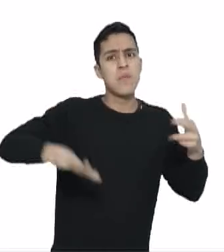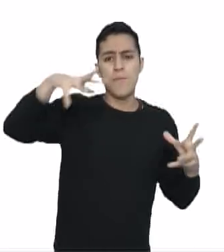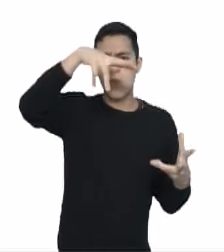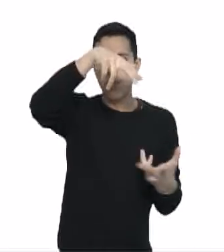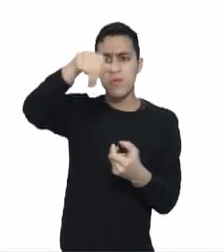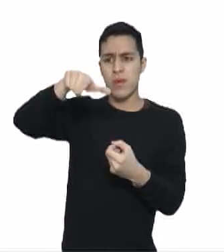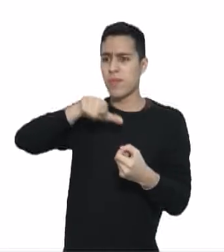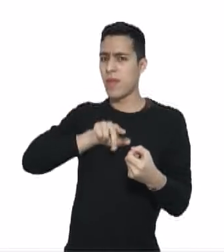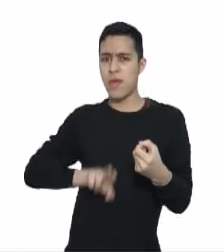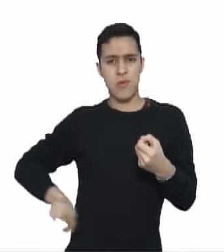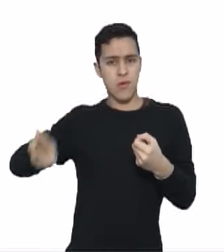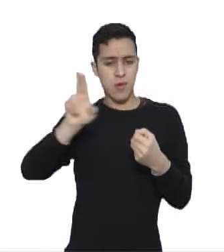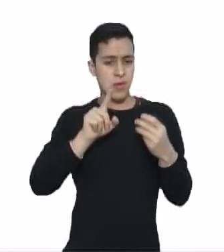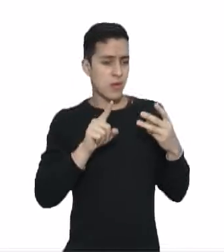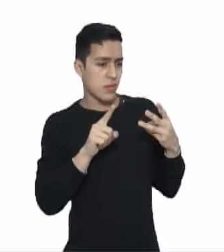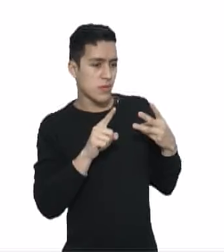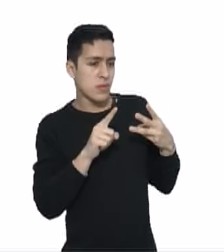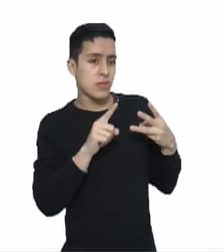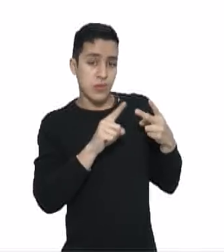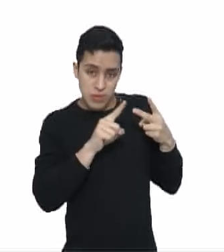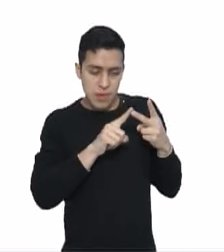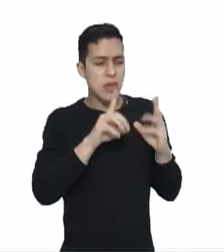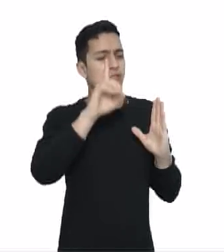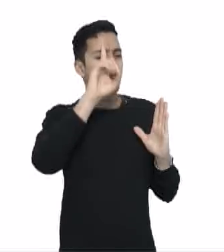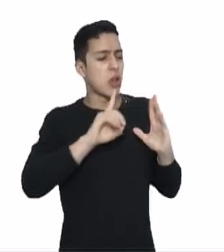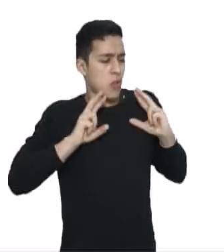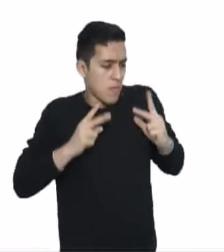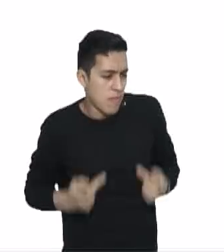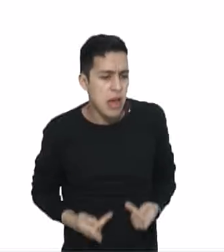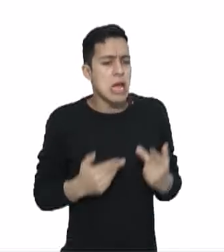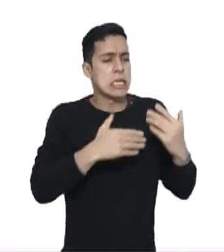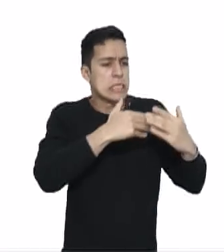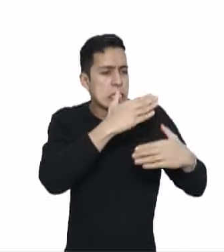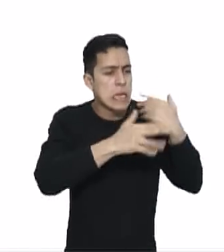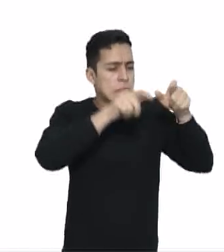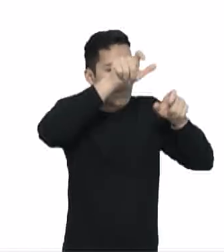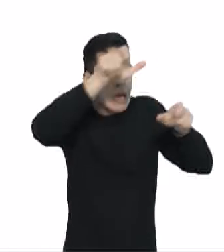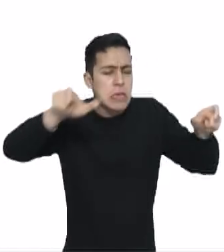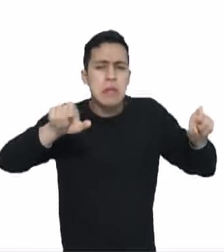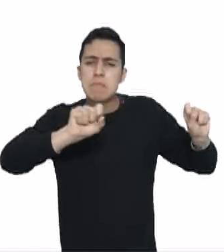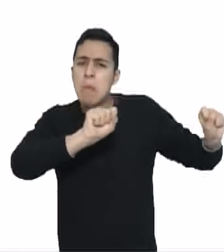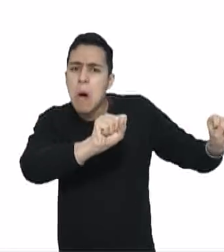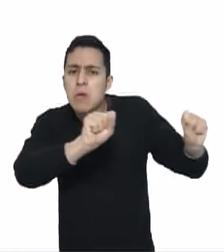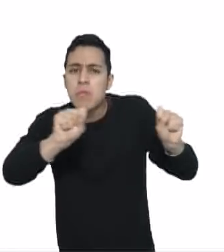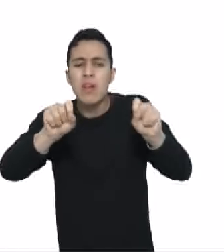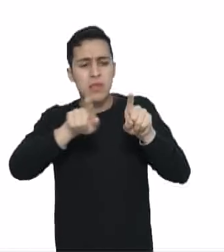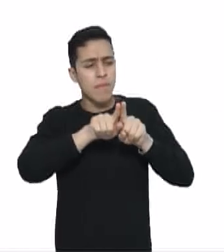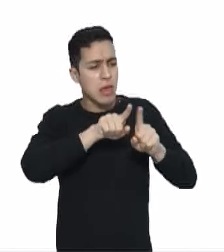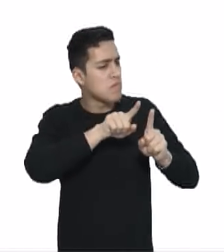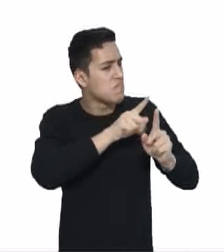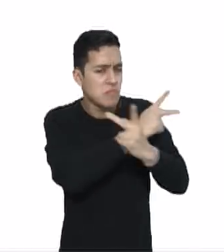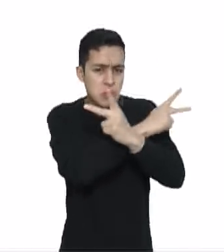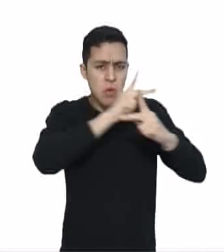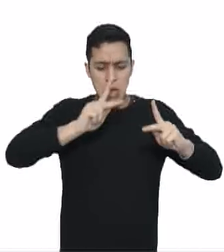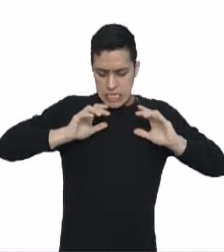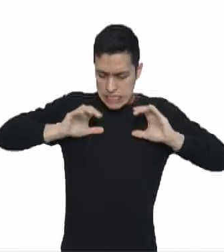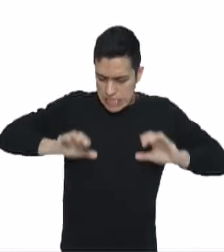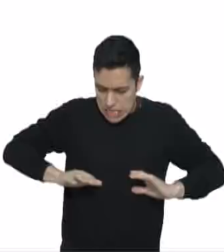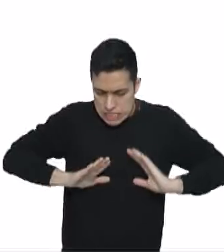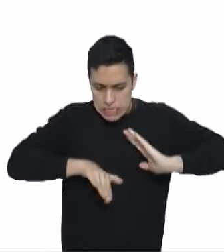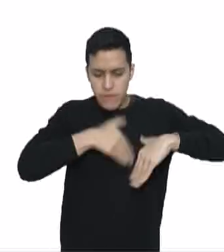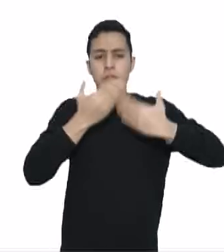2º, os direitos humanos, o desenvolvimento da personalidade e o exercício da cidadania em meios